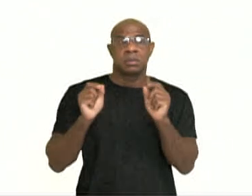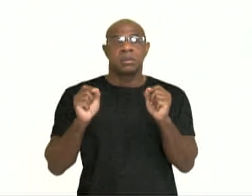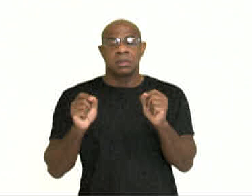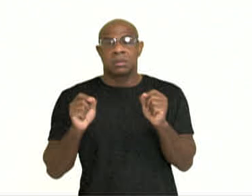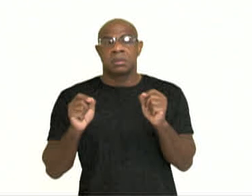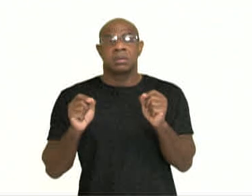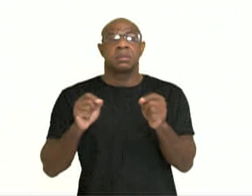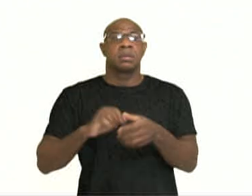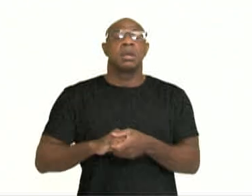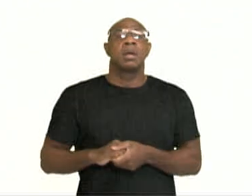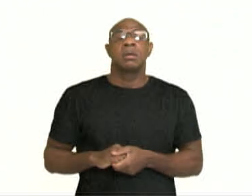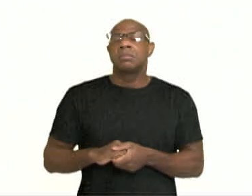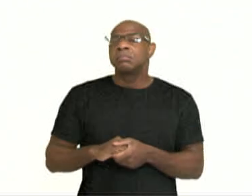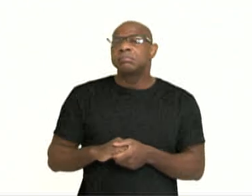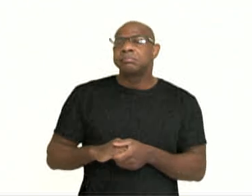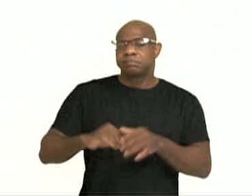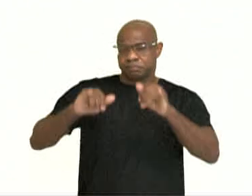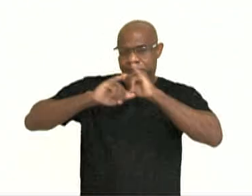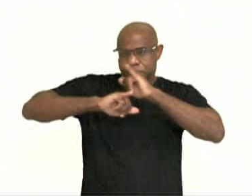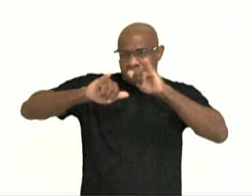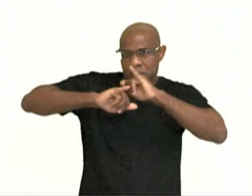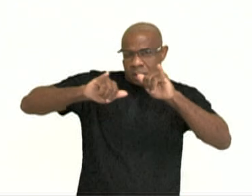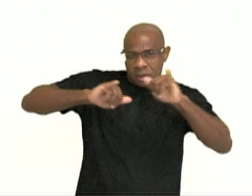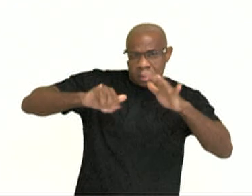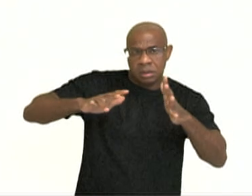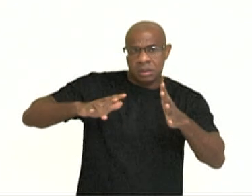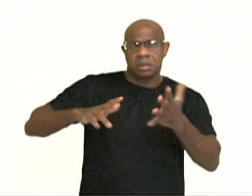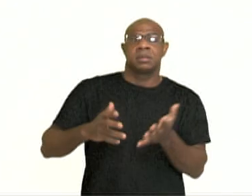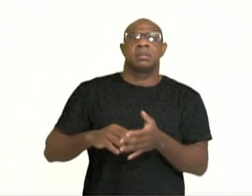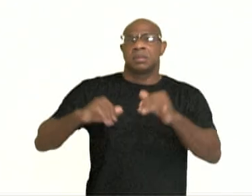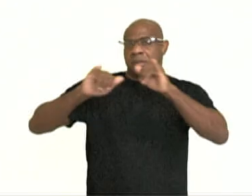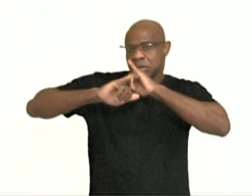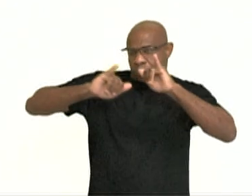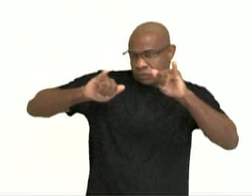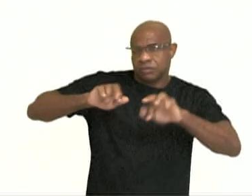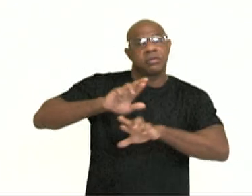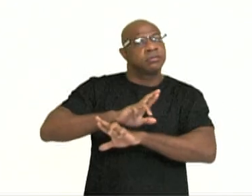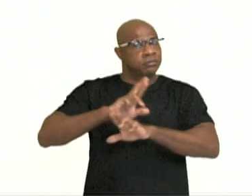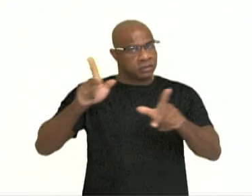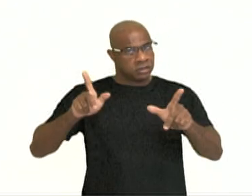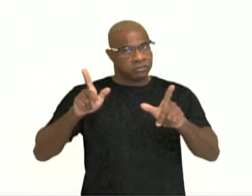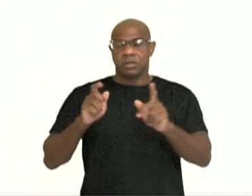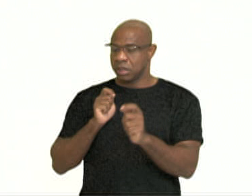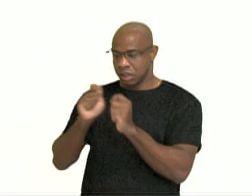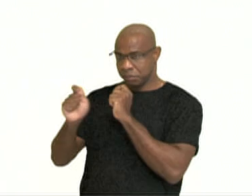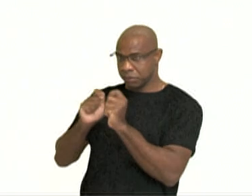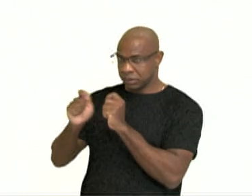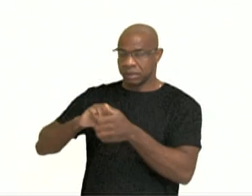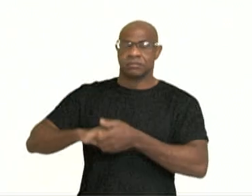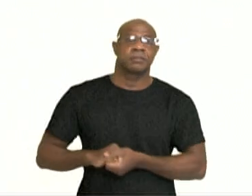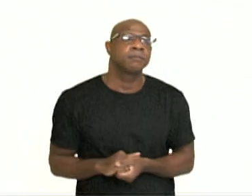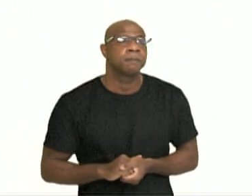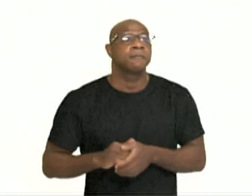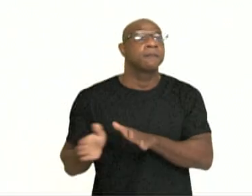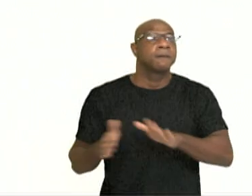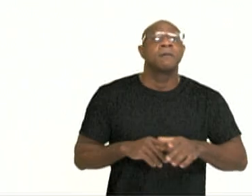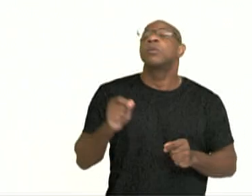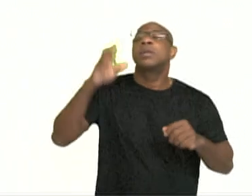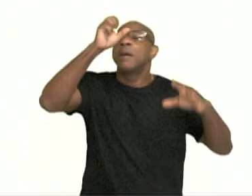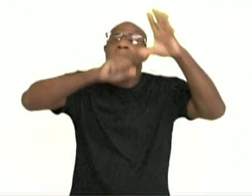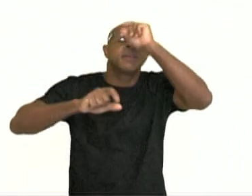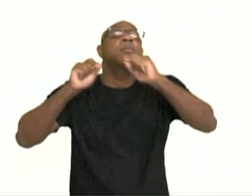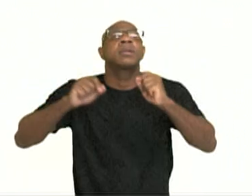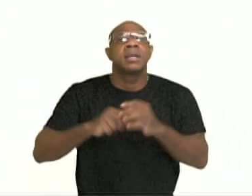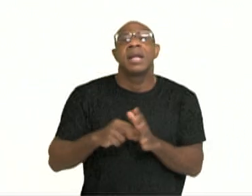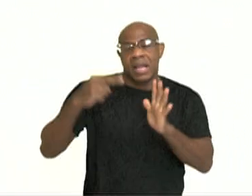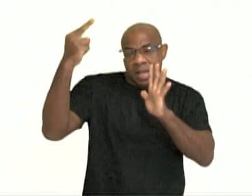reportagem relata para interpretar. O que aprendemos? Lemos e interpretamos um texto